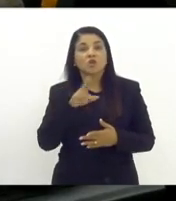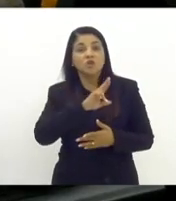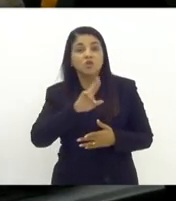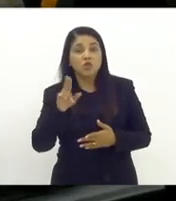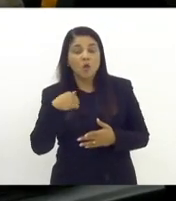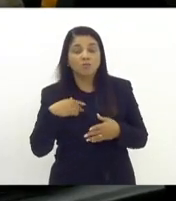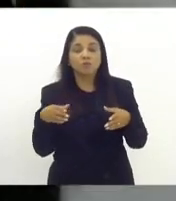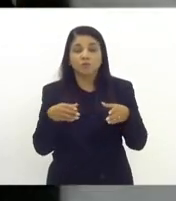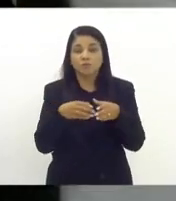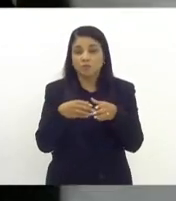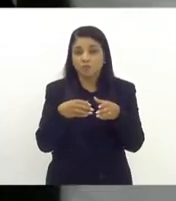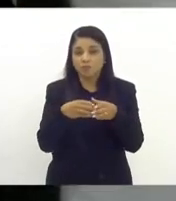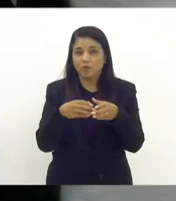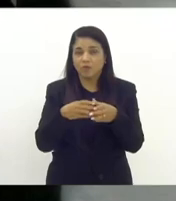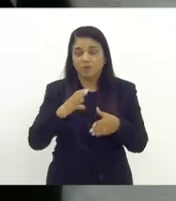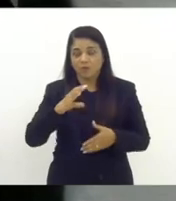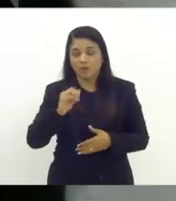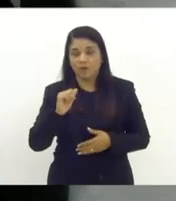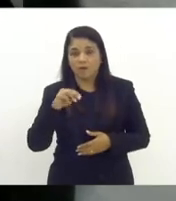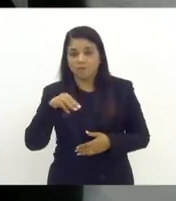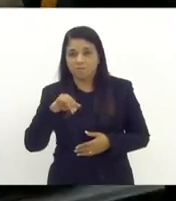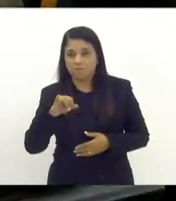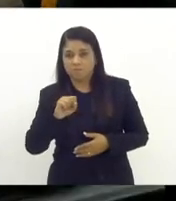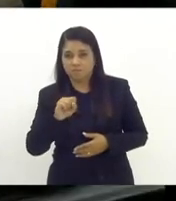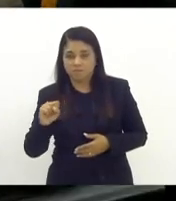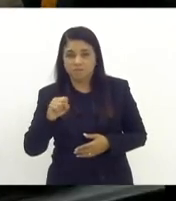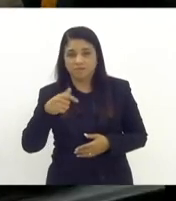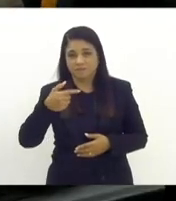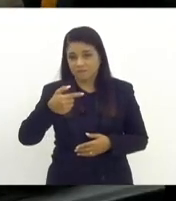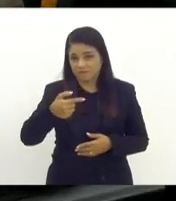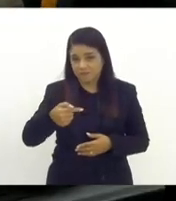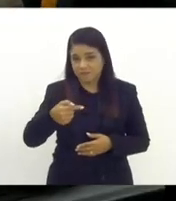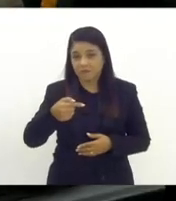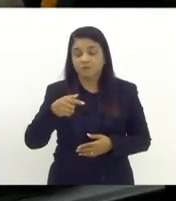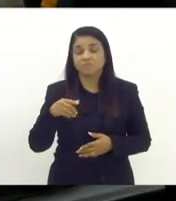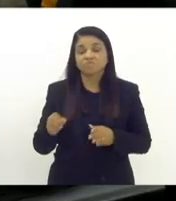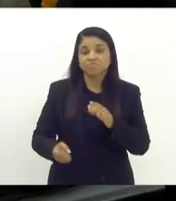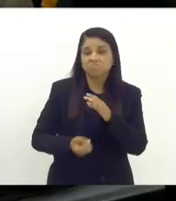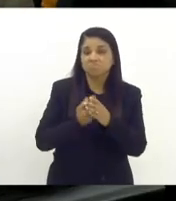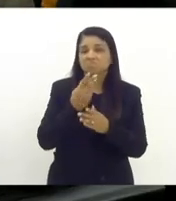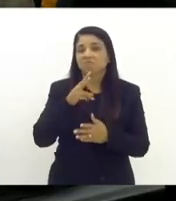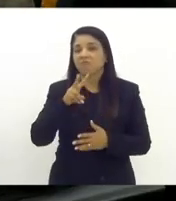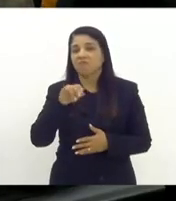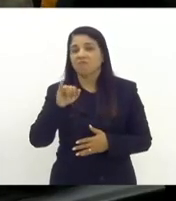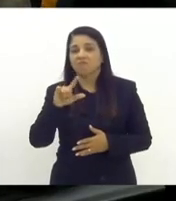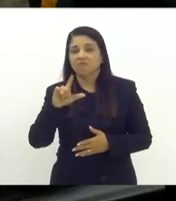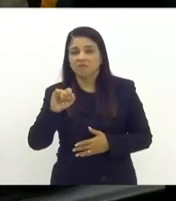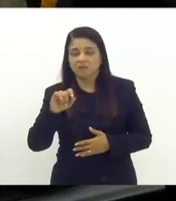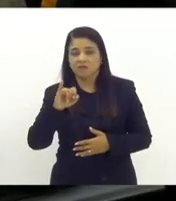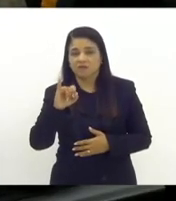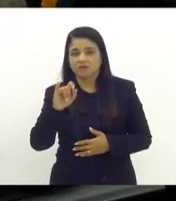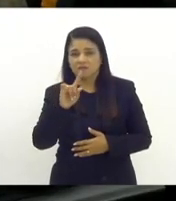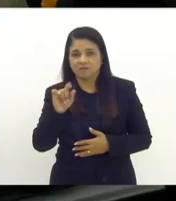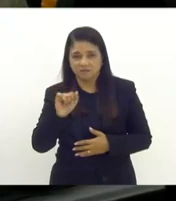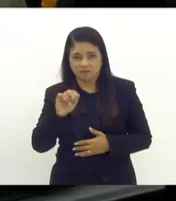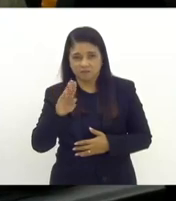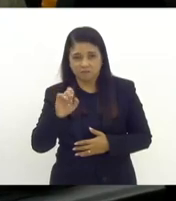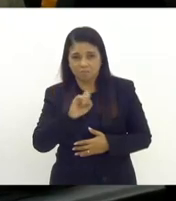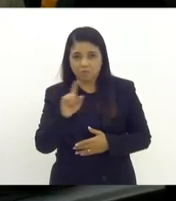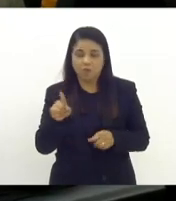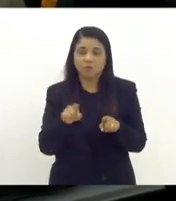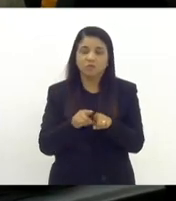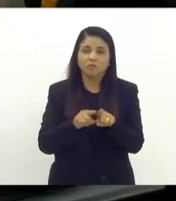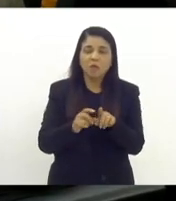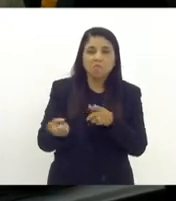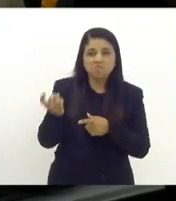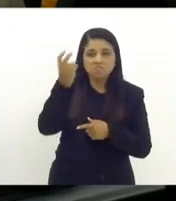do bloco camisa sete que é um bloco que surgiu a pouquíssimo tempo em Vila Isabel na verdade também em nome do que faz na praça que